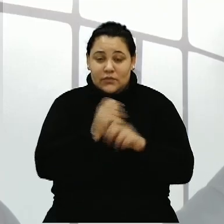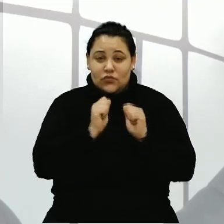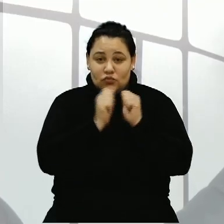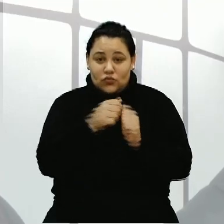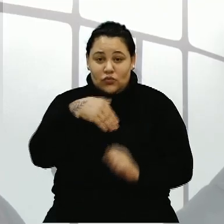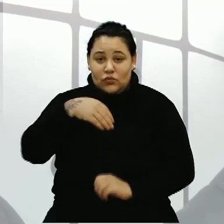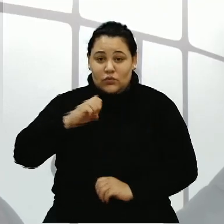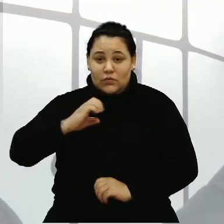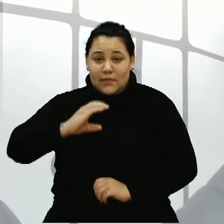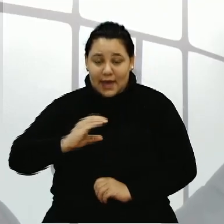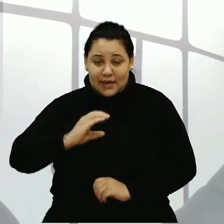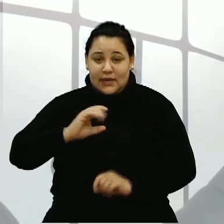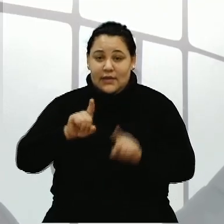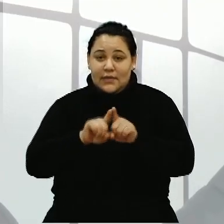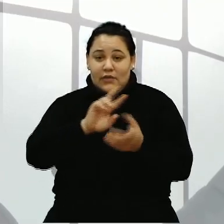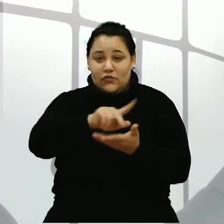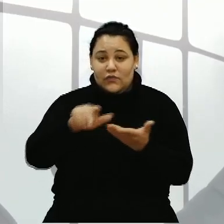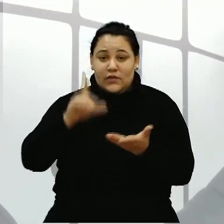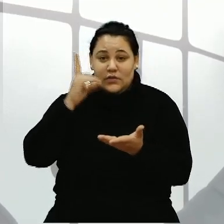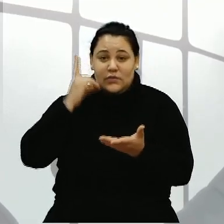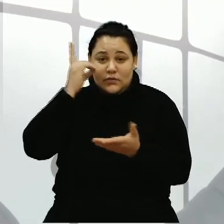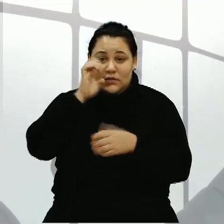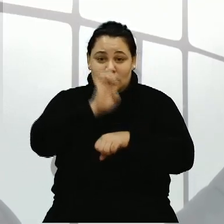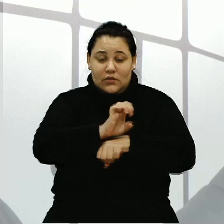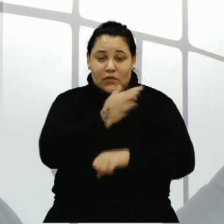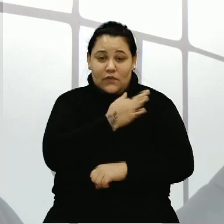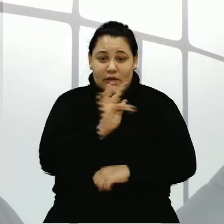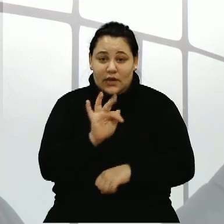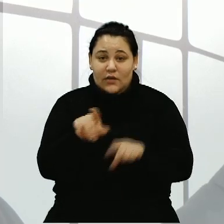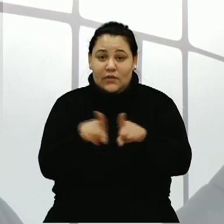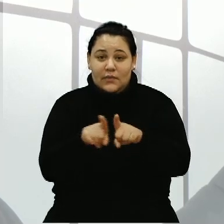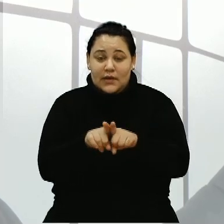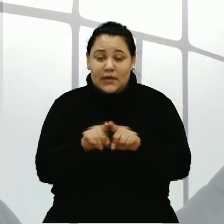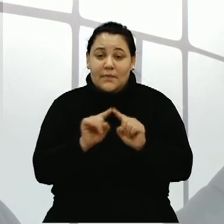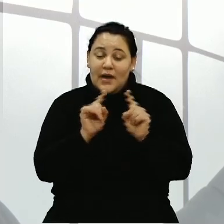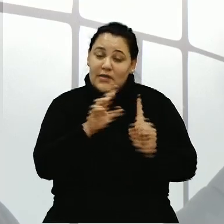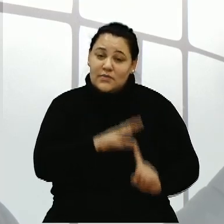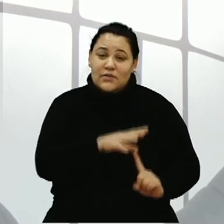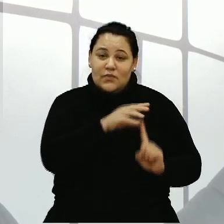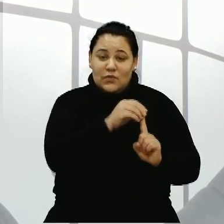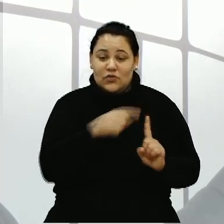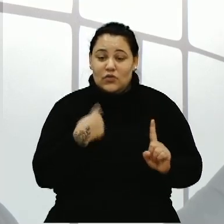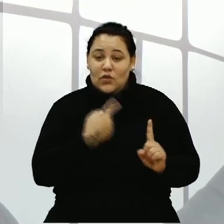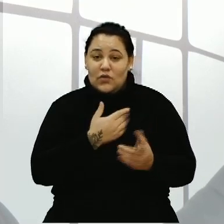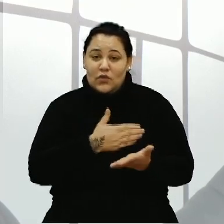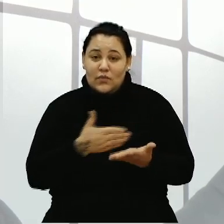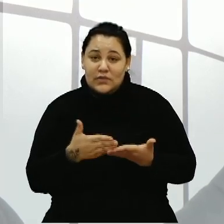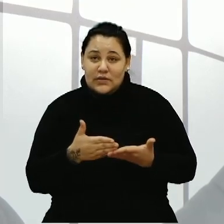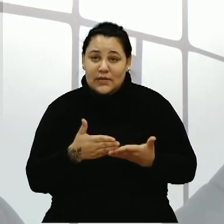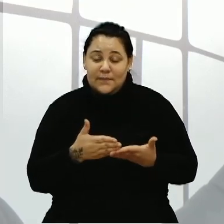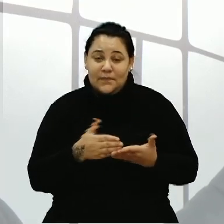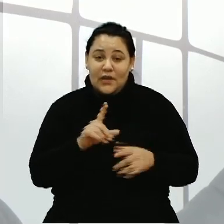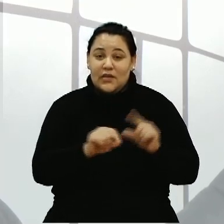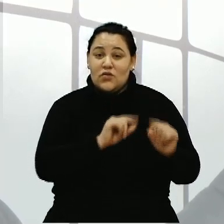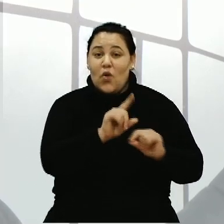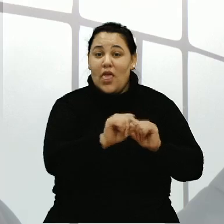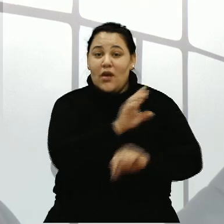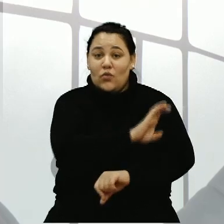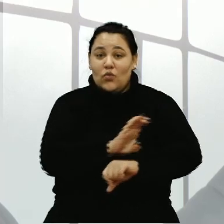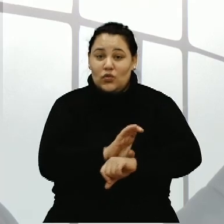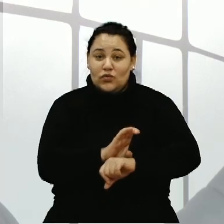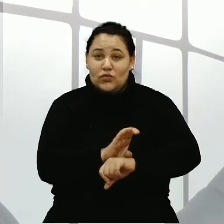Educação, de vários deputados estaduais, federais, mas principalmente para a gente começar a delimitar os cursos